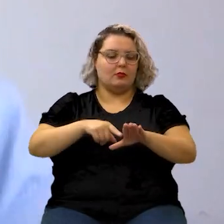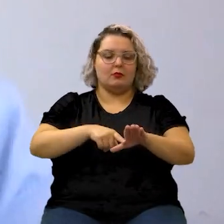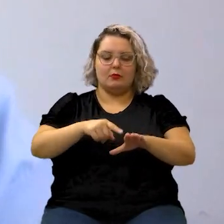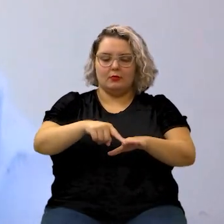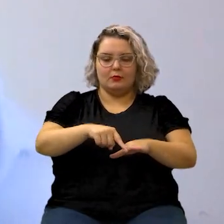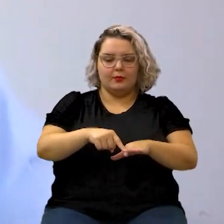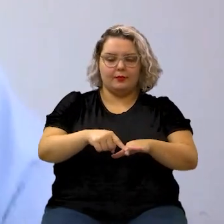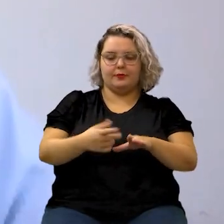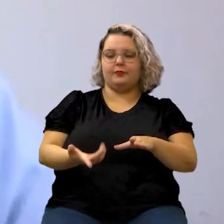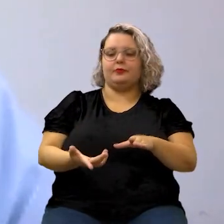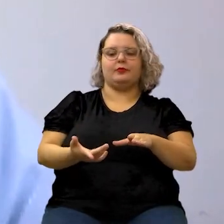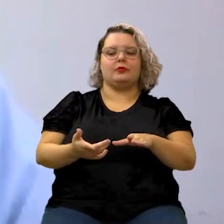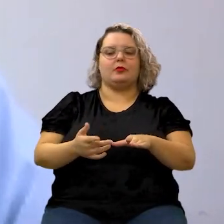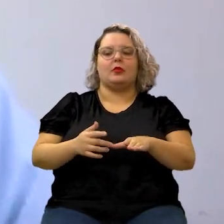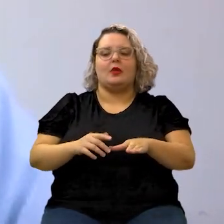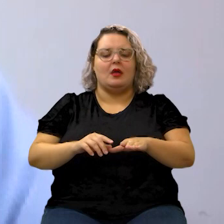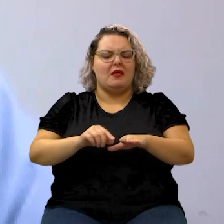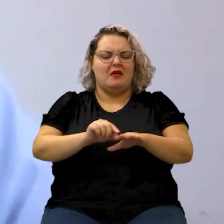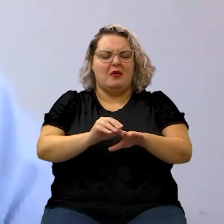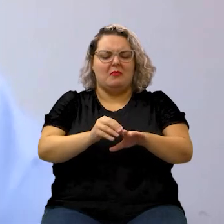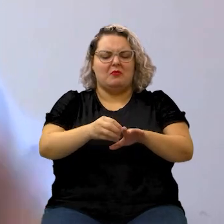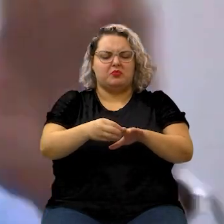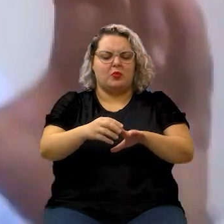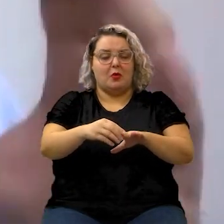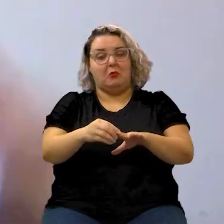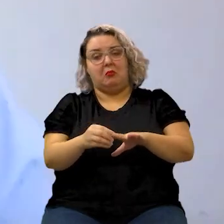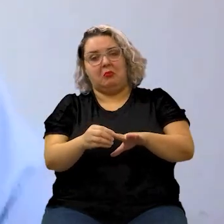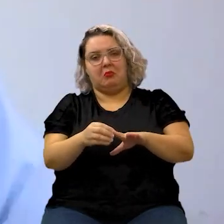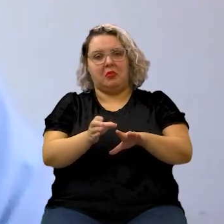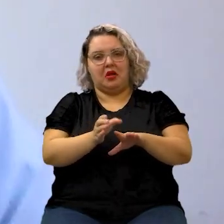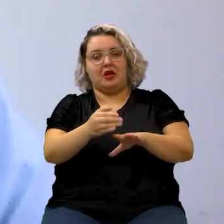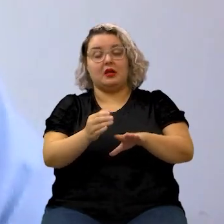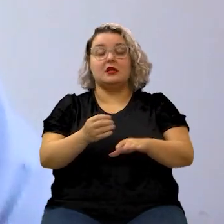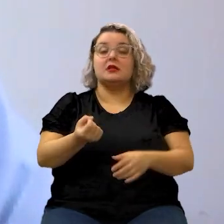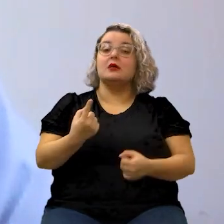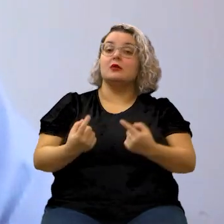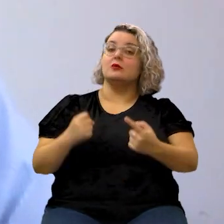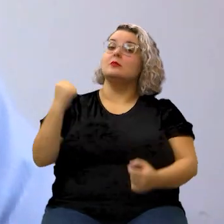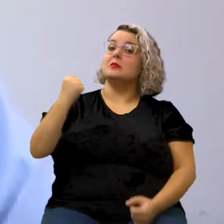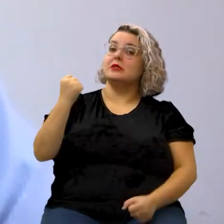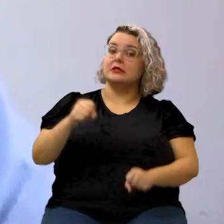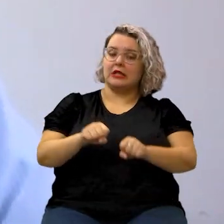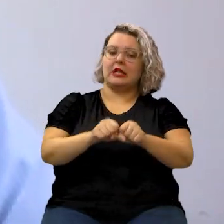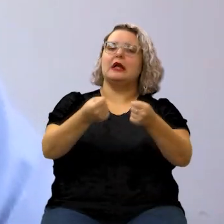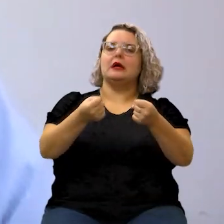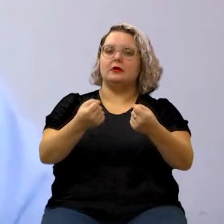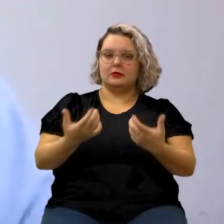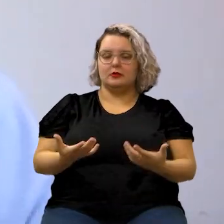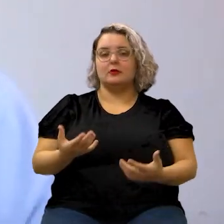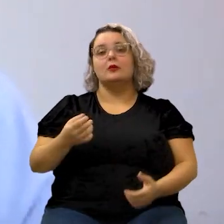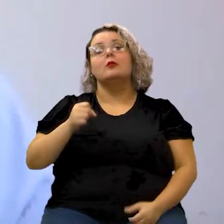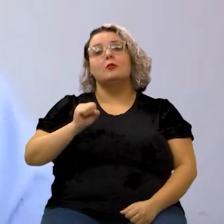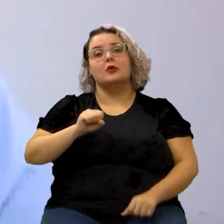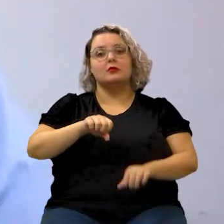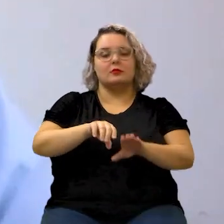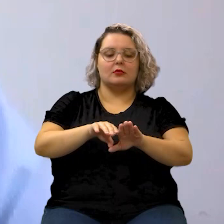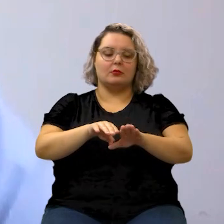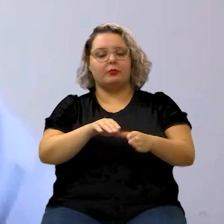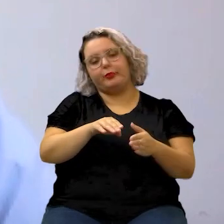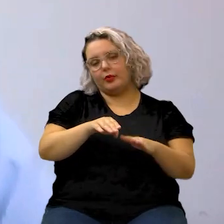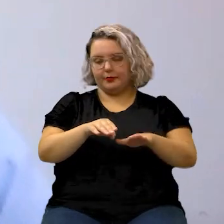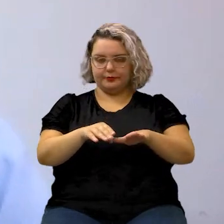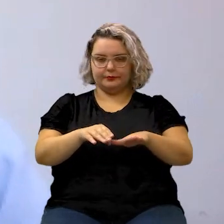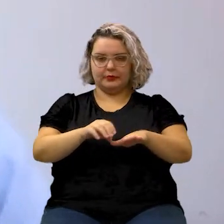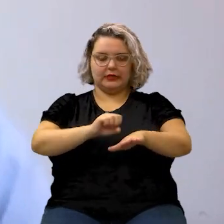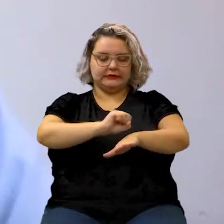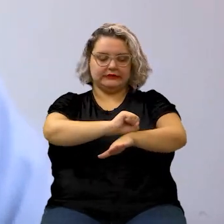no dedo, fascite plantar, em casos mais graves, algumas fraturas, podendo levar até conjunto com entorse.